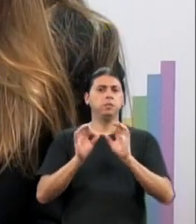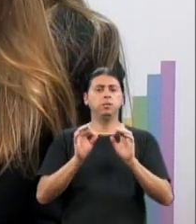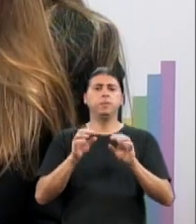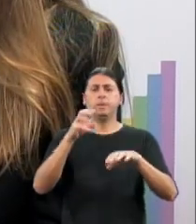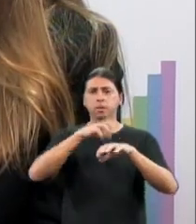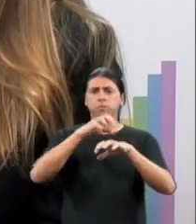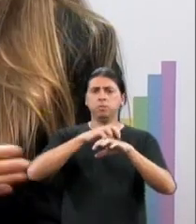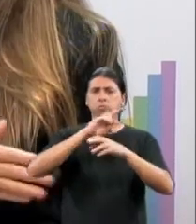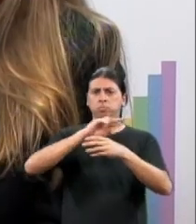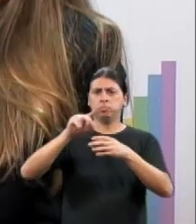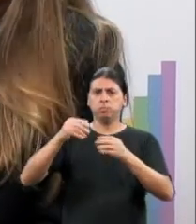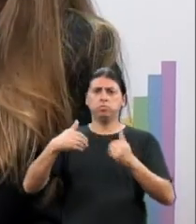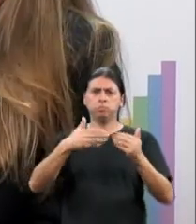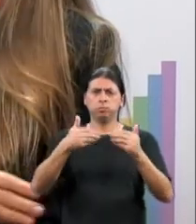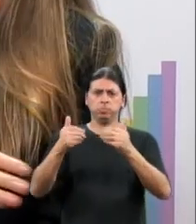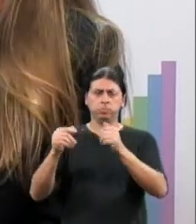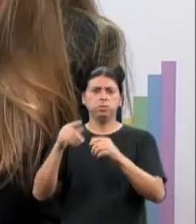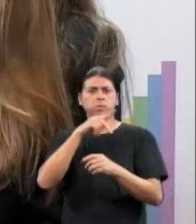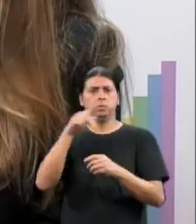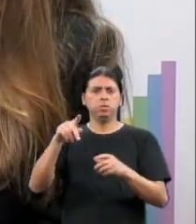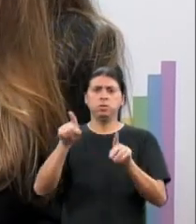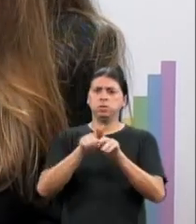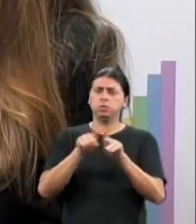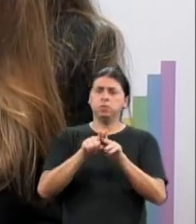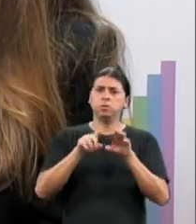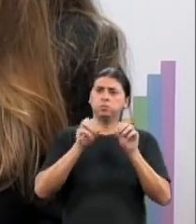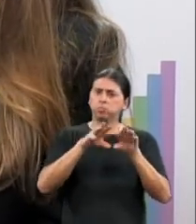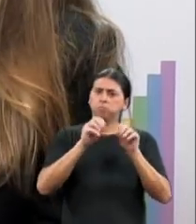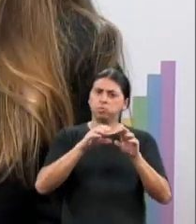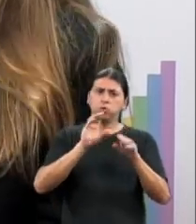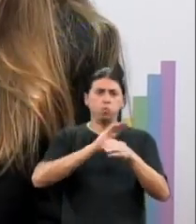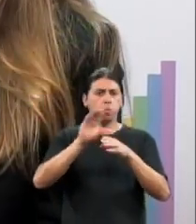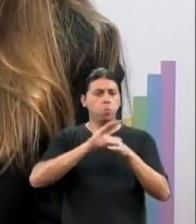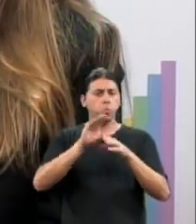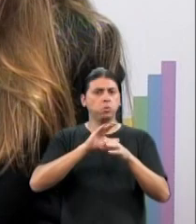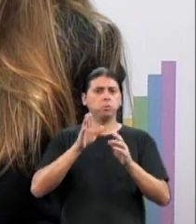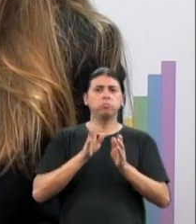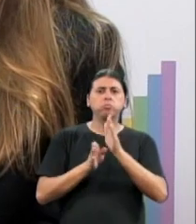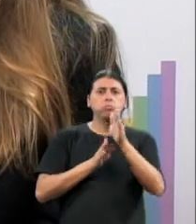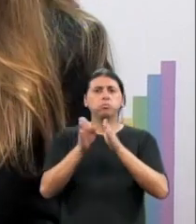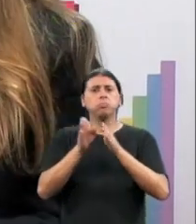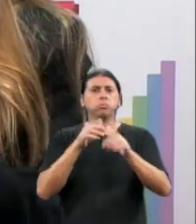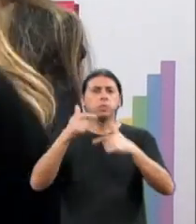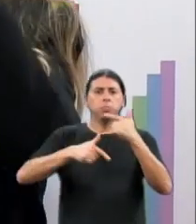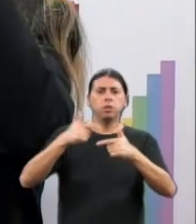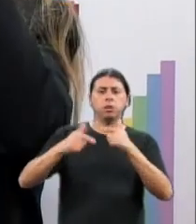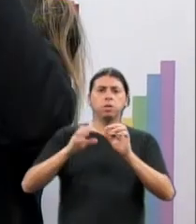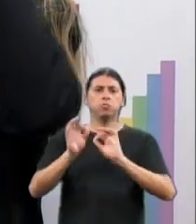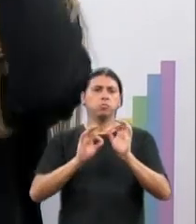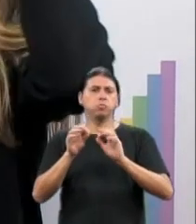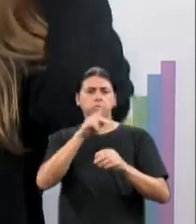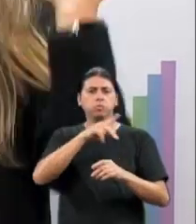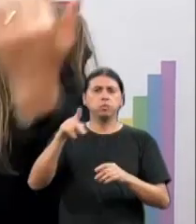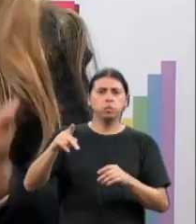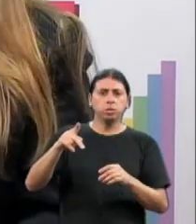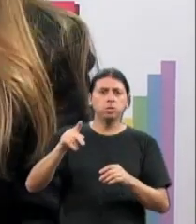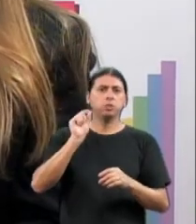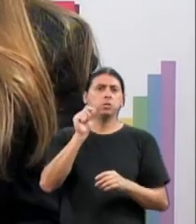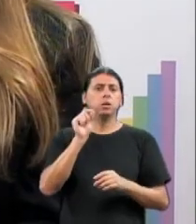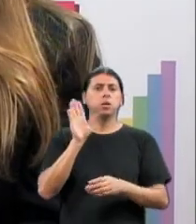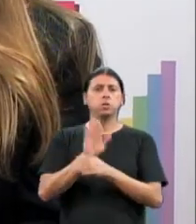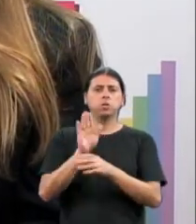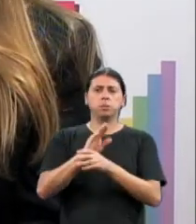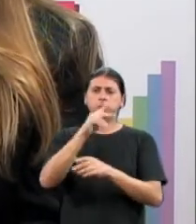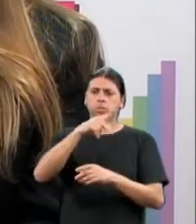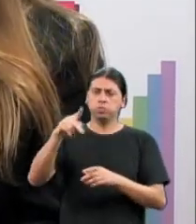eu ofereço e nas formações que eu vou em alguns lugares trabalhar com os professores é ajudá-los